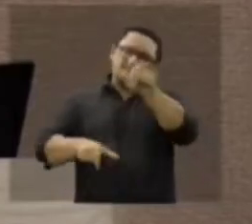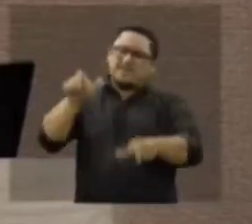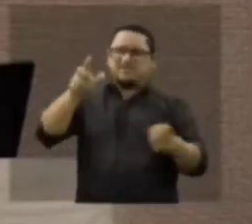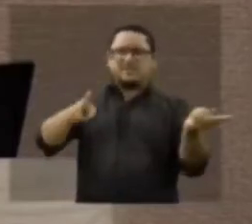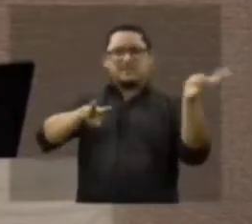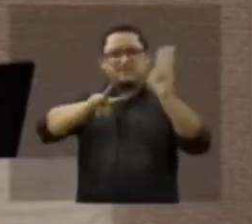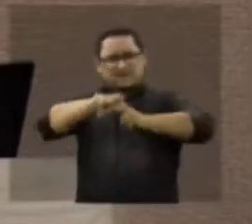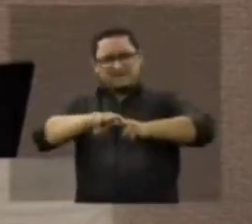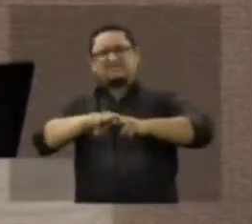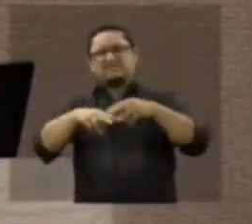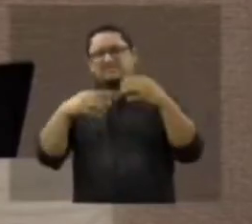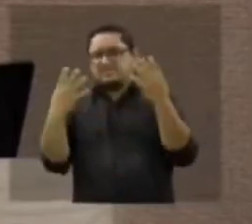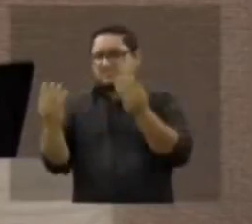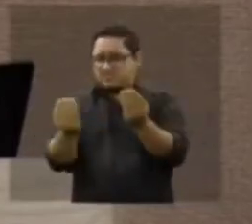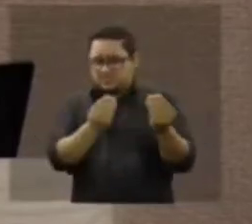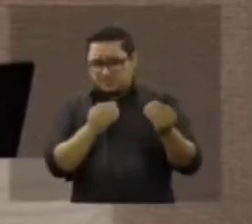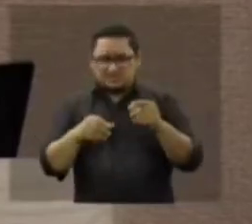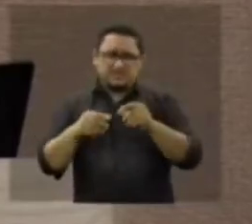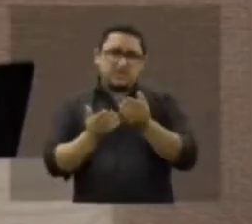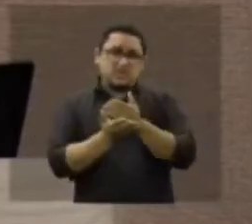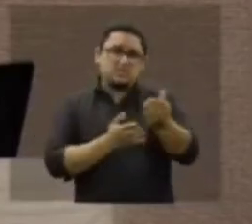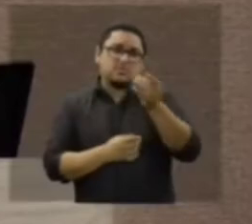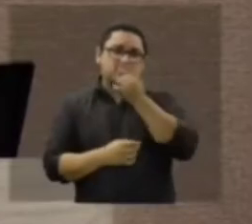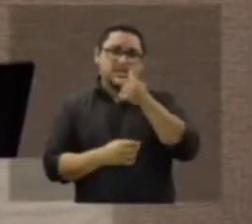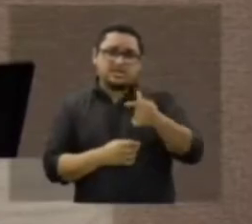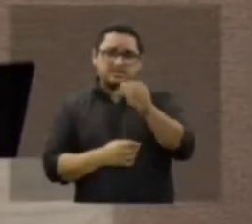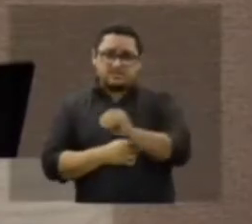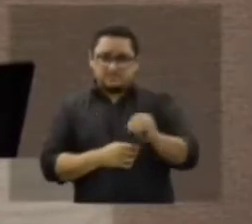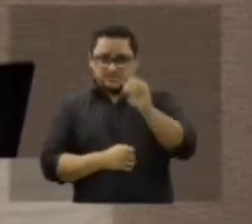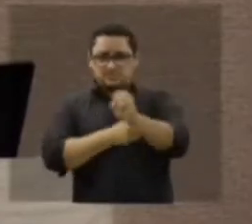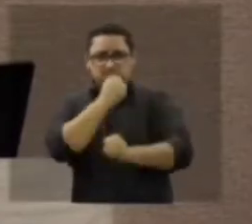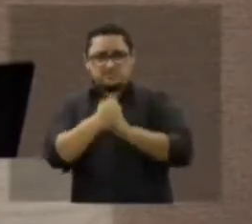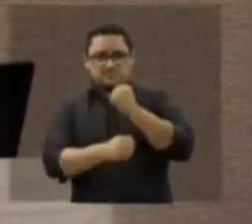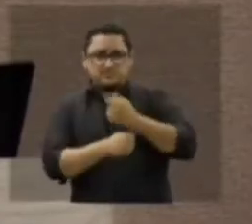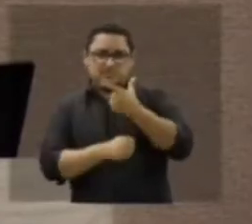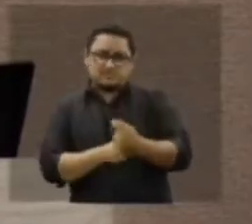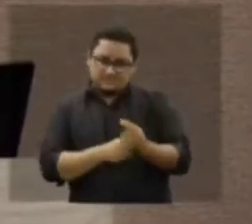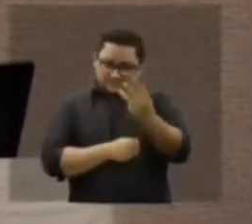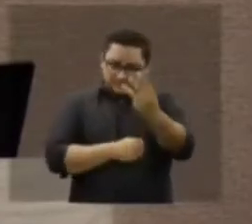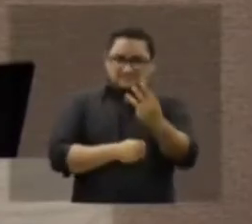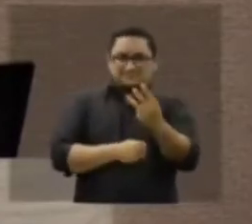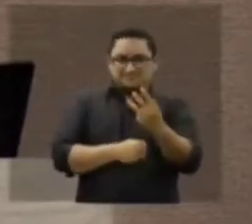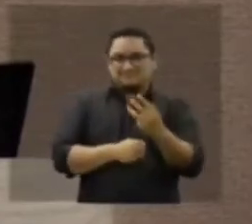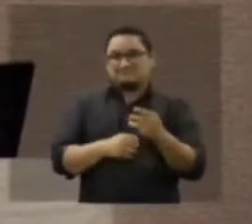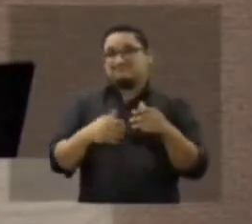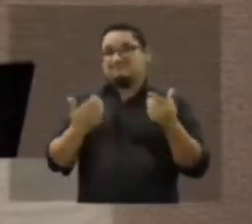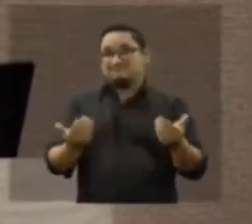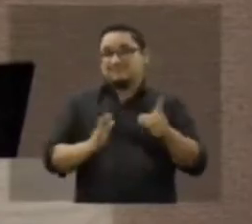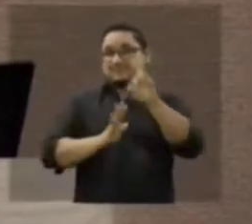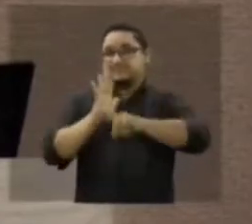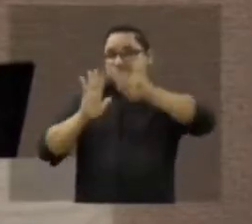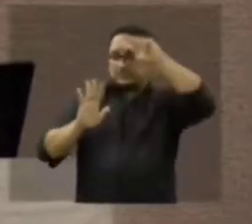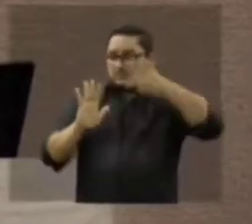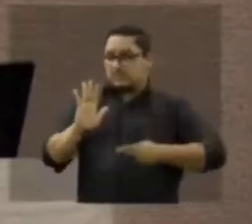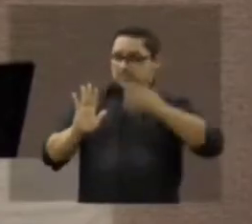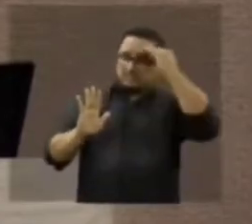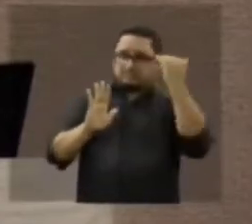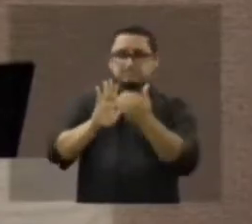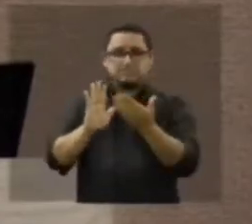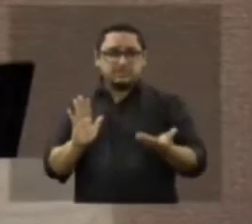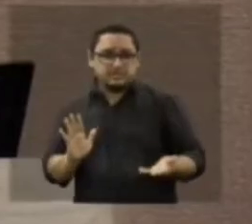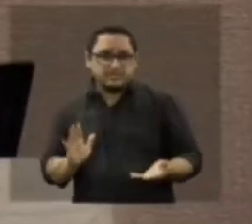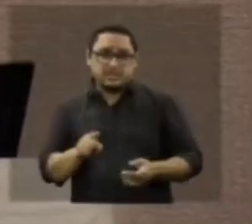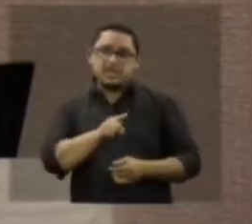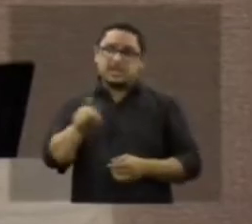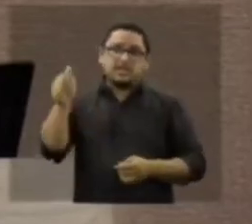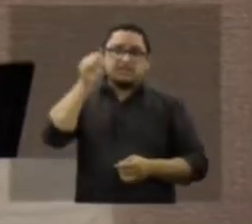desde 7 de outubro de de 2023 e desrespeitam abertamente os direitos humanos especialmente o direito